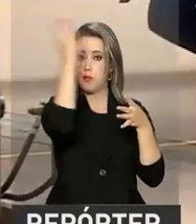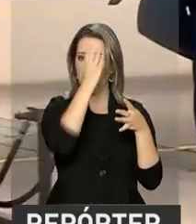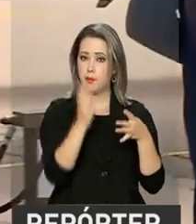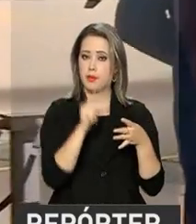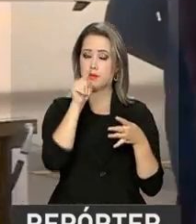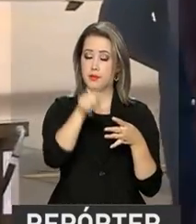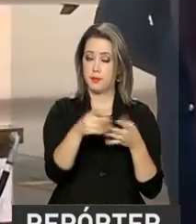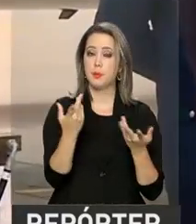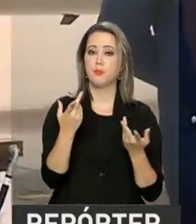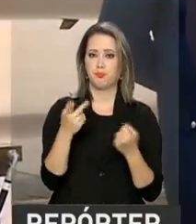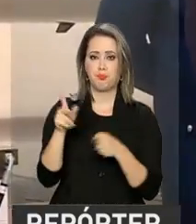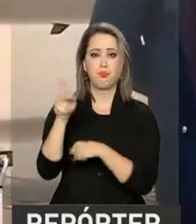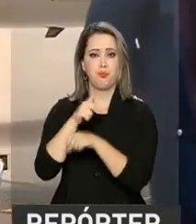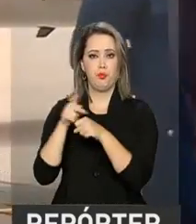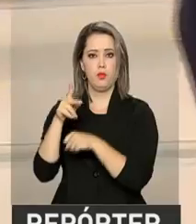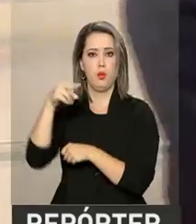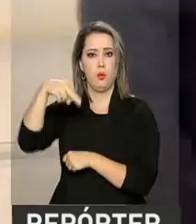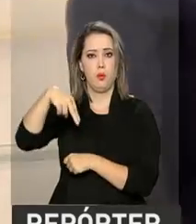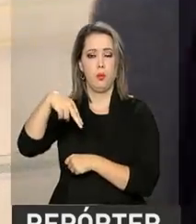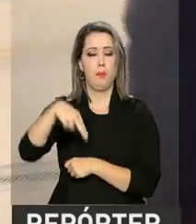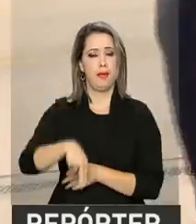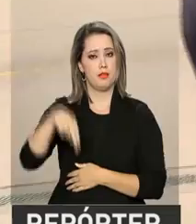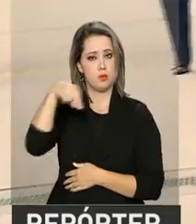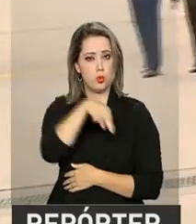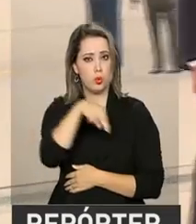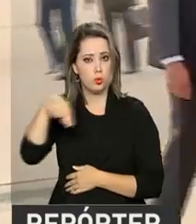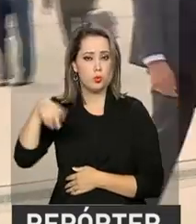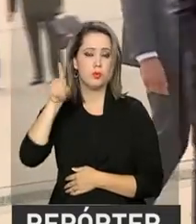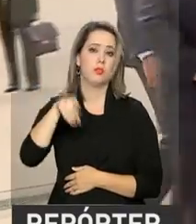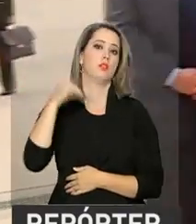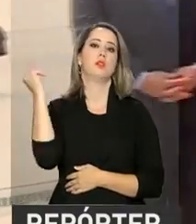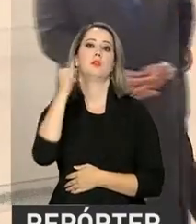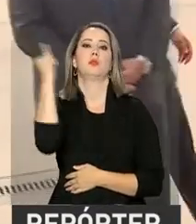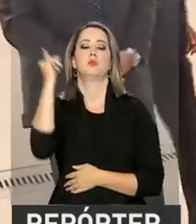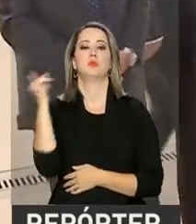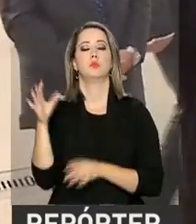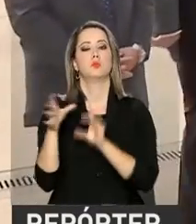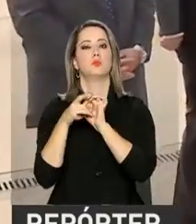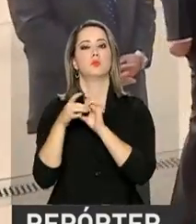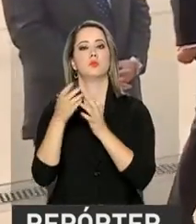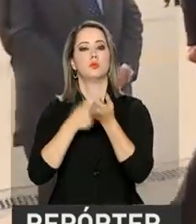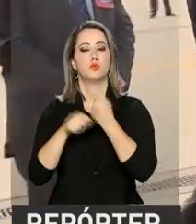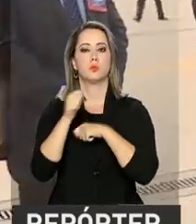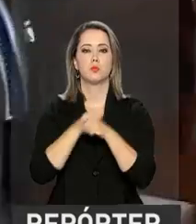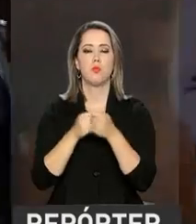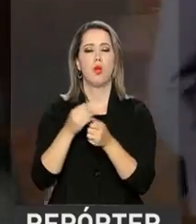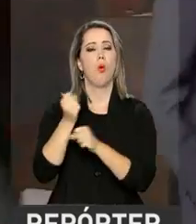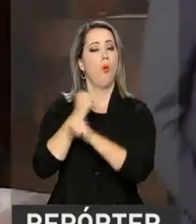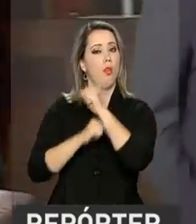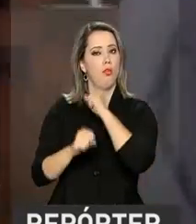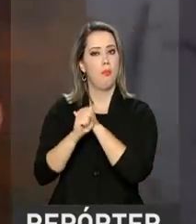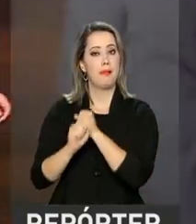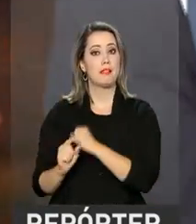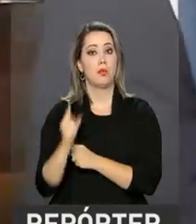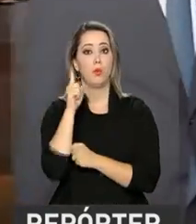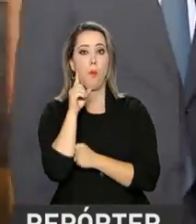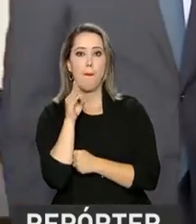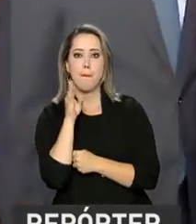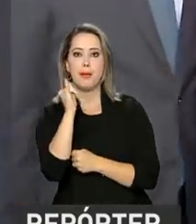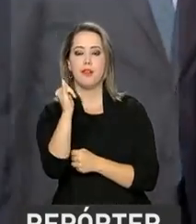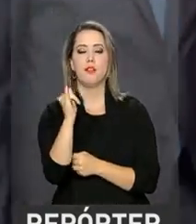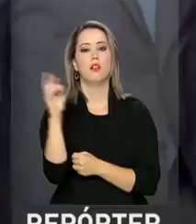importante parceira econômica çom do ano passado as trocas comerciais entre os dois países movimentaram 1 bilhão e